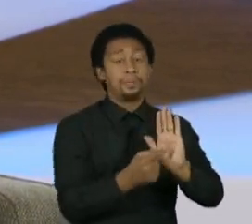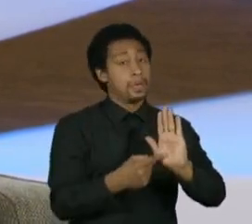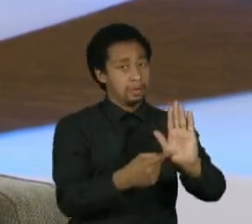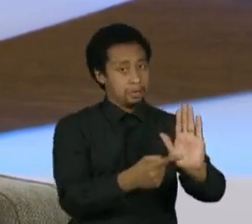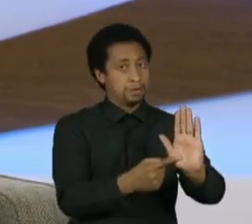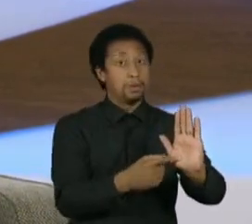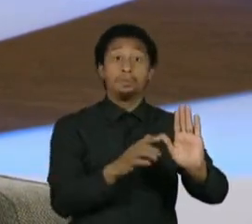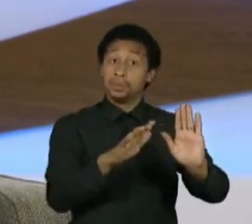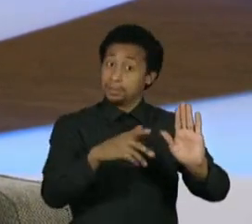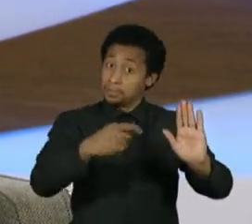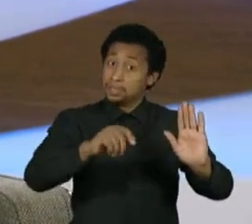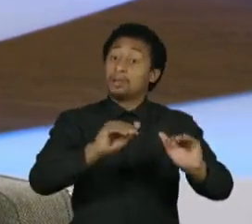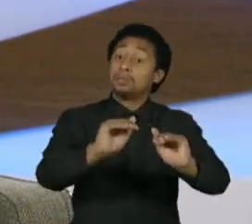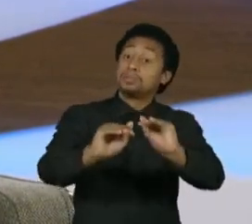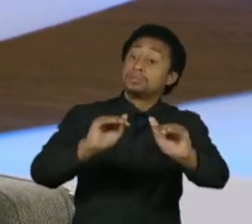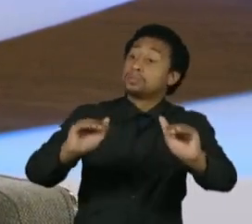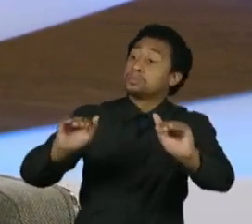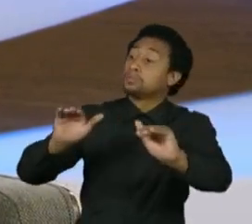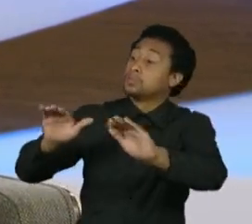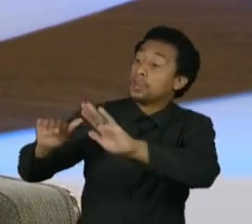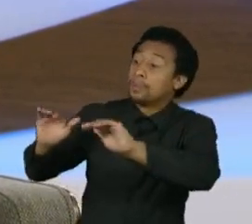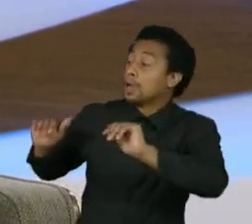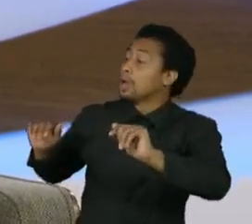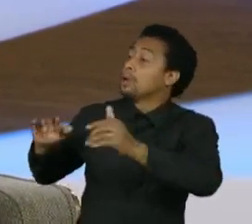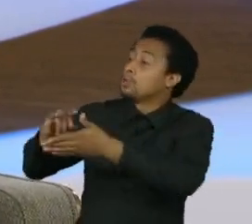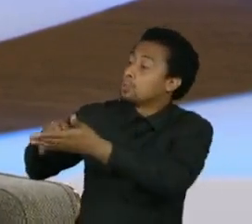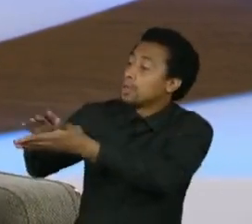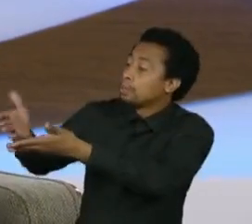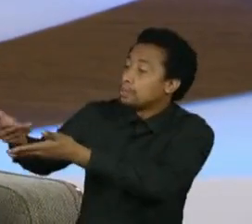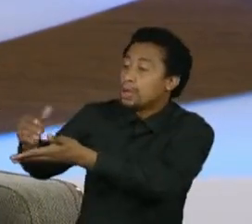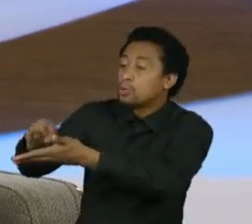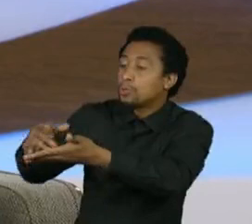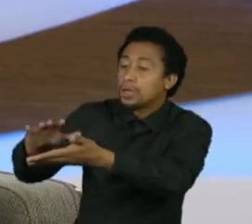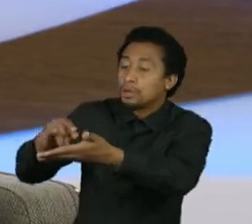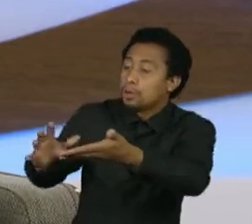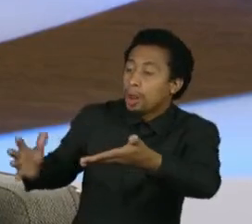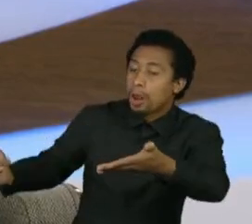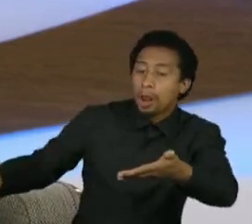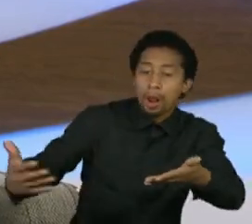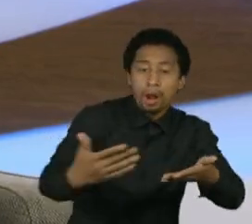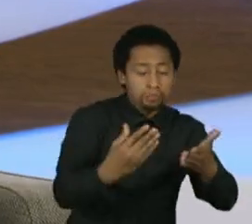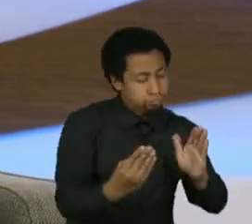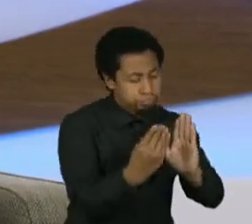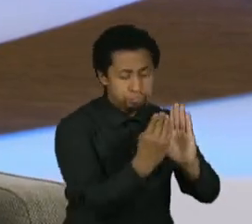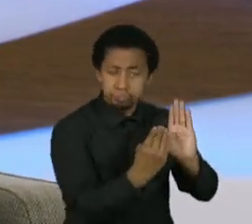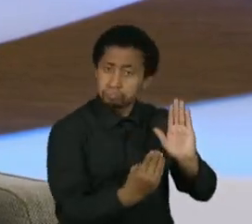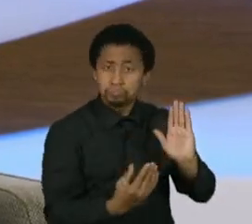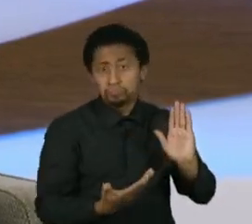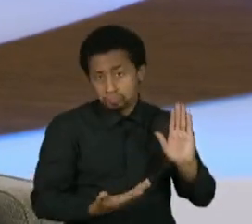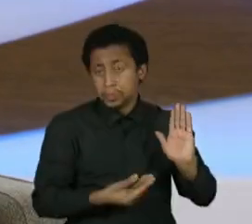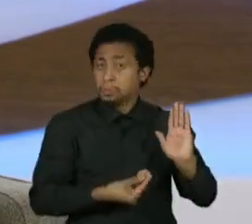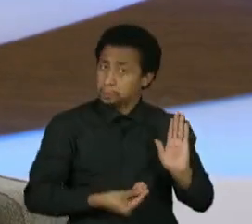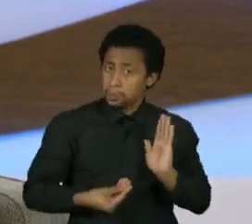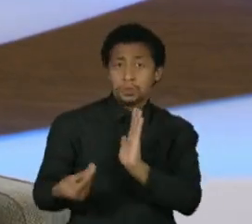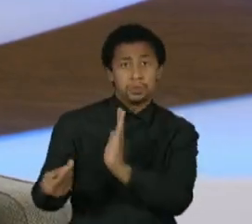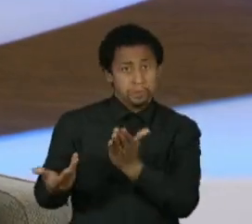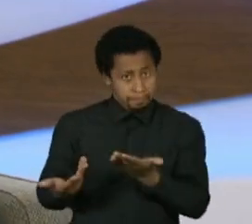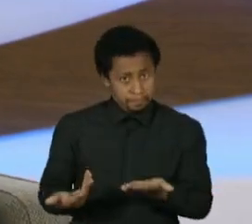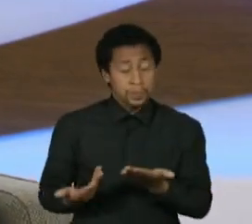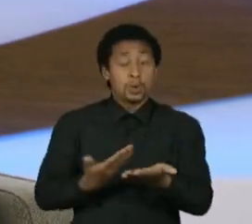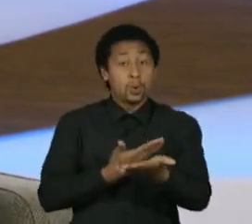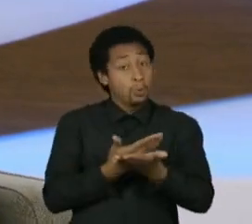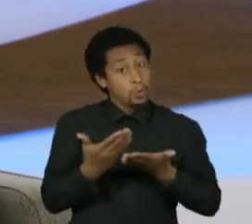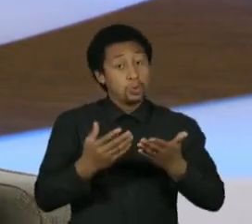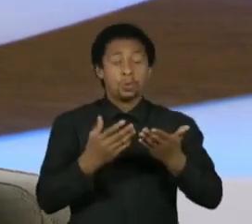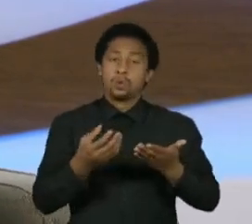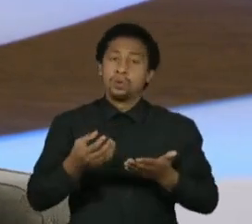motivação ou as solicitações ou as reivindicações. De pronto, nós alteramos a normativa e a resolução do Congresso Nacional, passamos a adotar um sistema